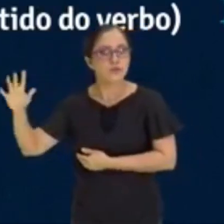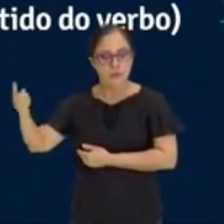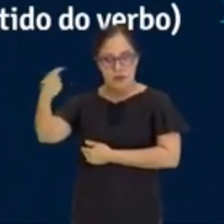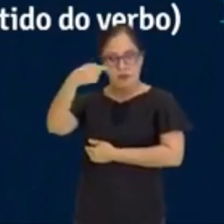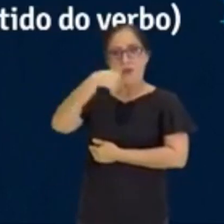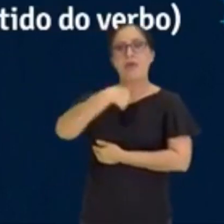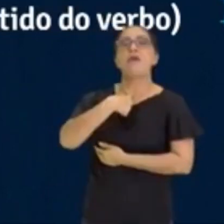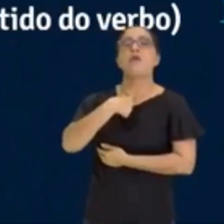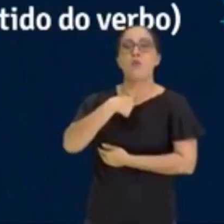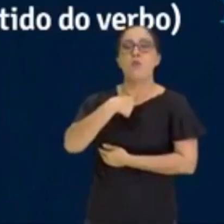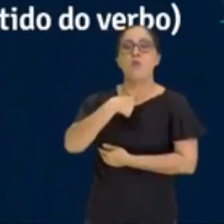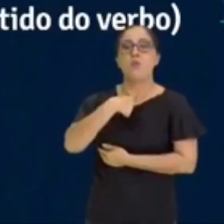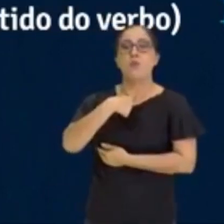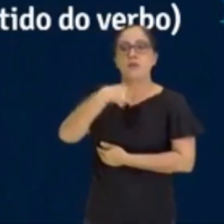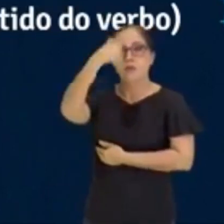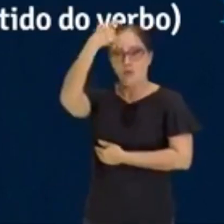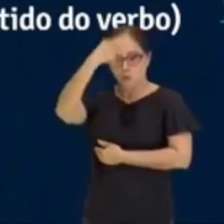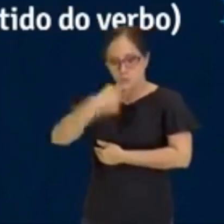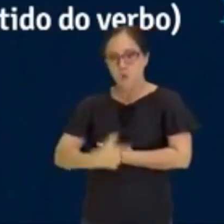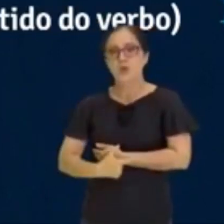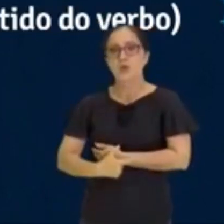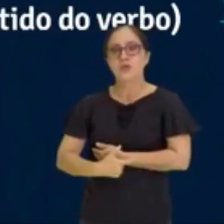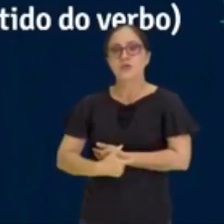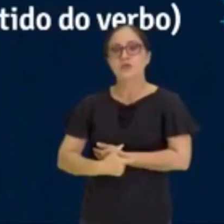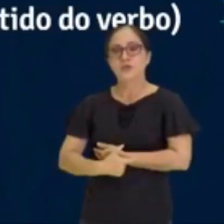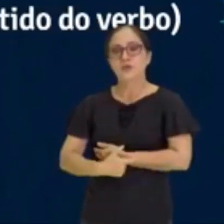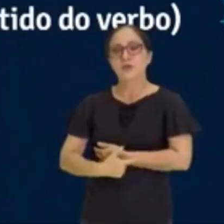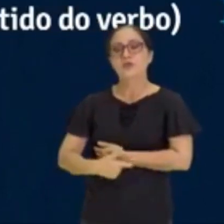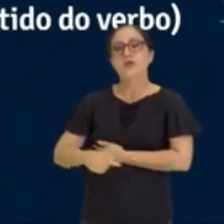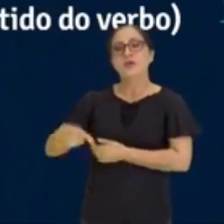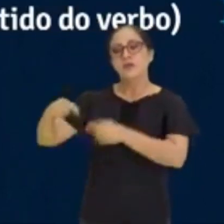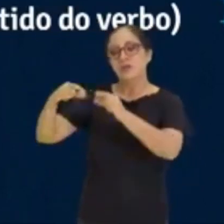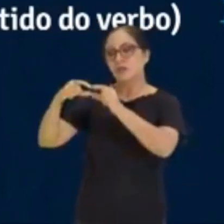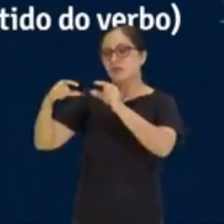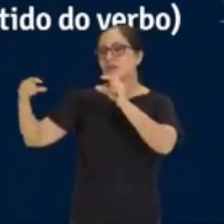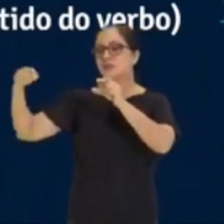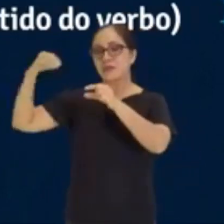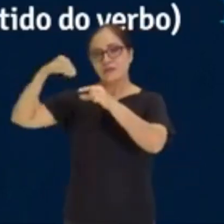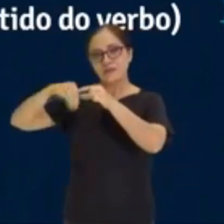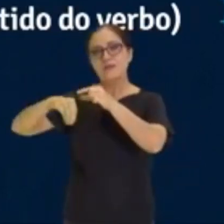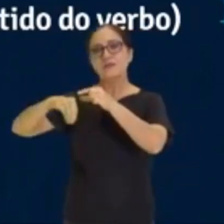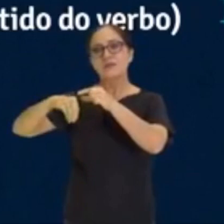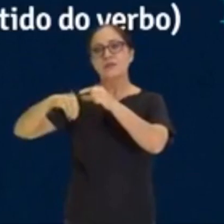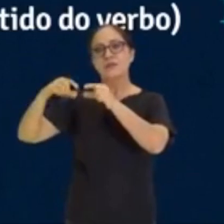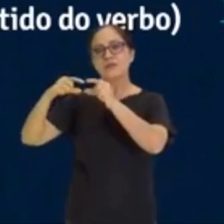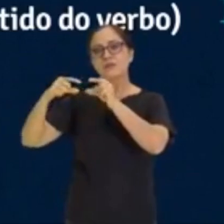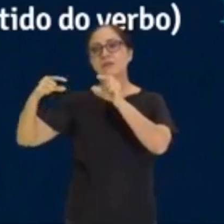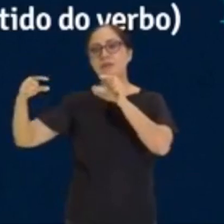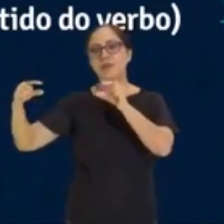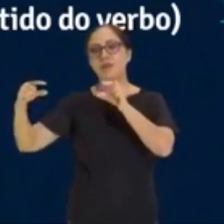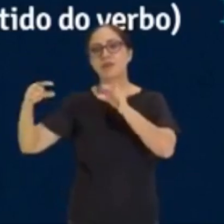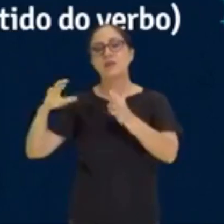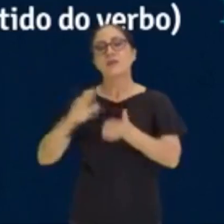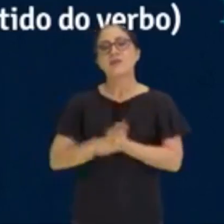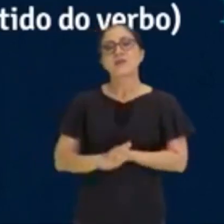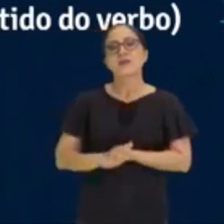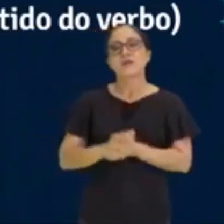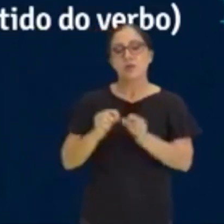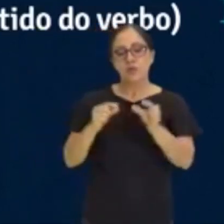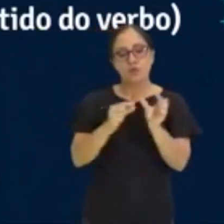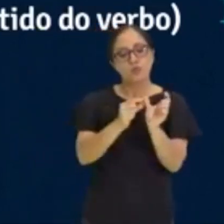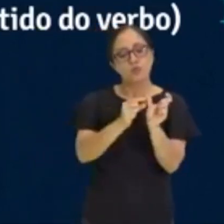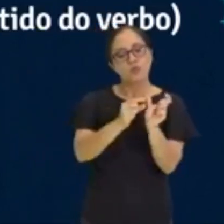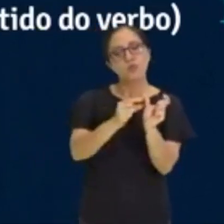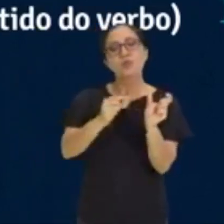sujeito dessa oração. O restante da oração, tive um sonho de sonhador, esse restante é